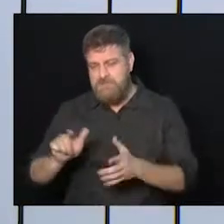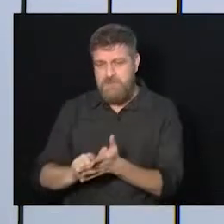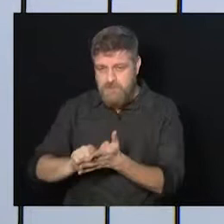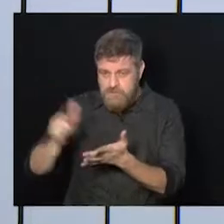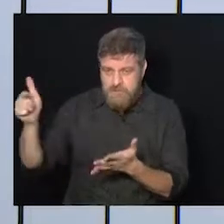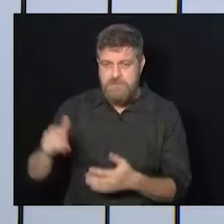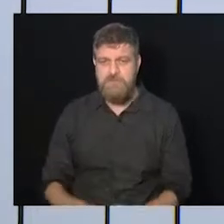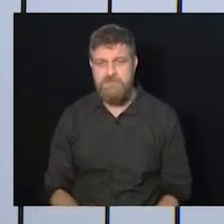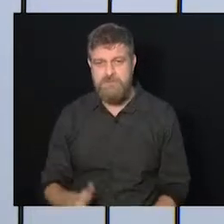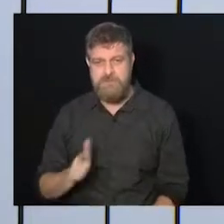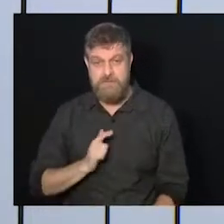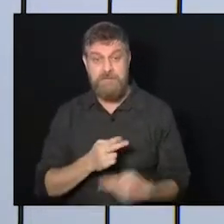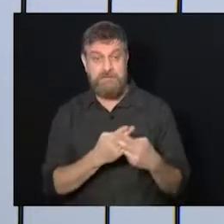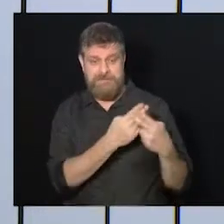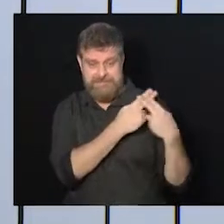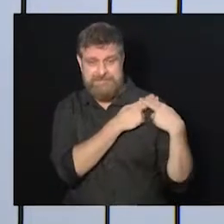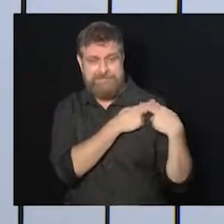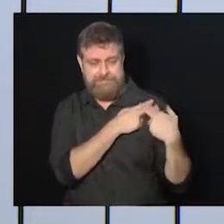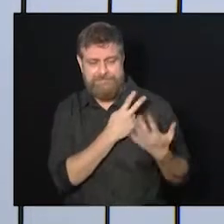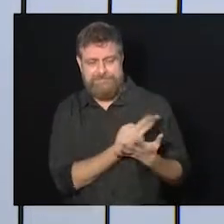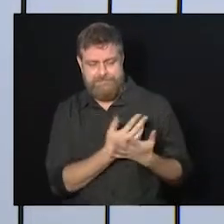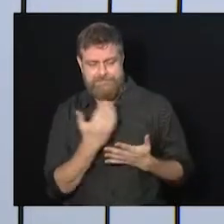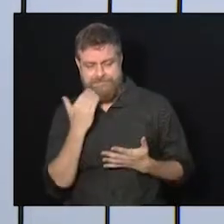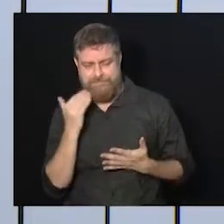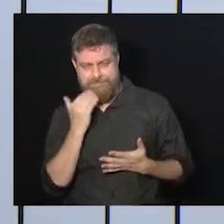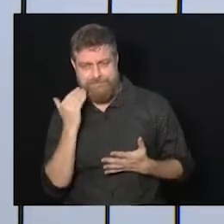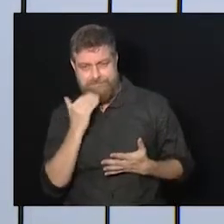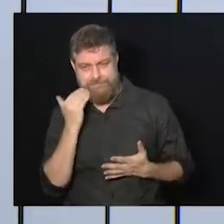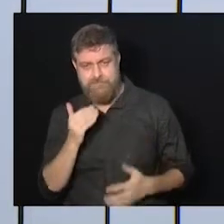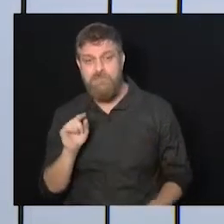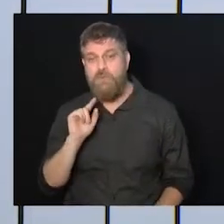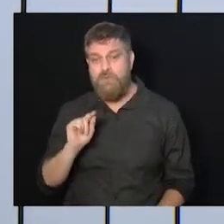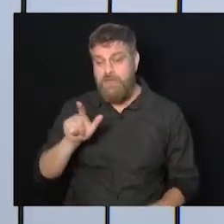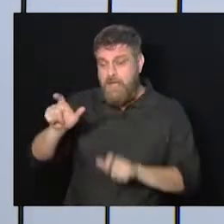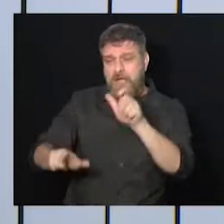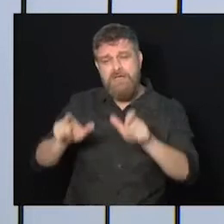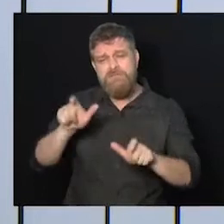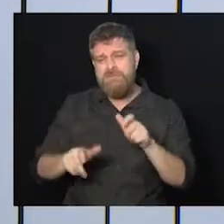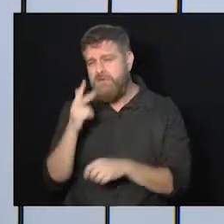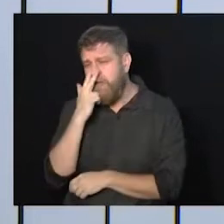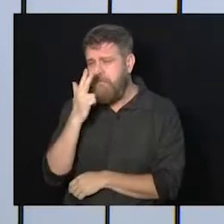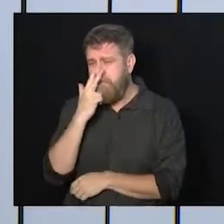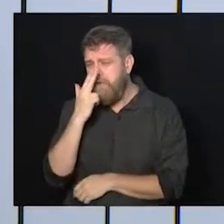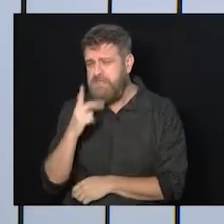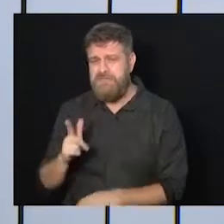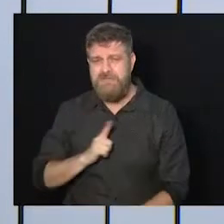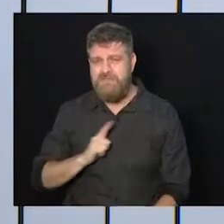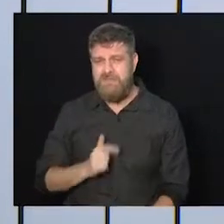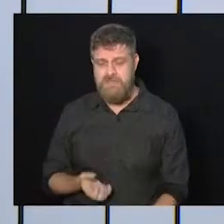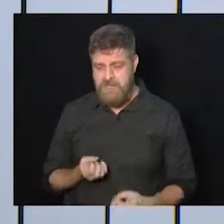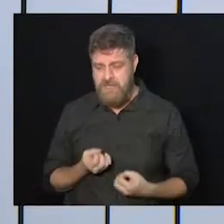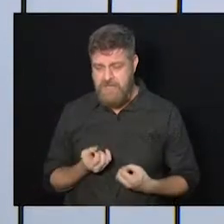não na mídia que tem responsabilidade, mas as coisas mais gerais, assim, é que as pessoas, elas não têm mais a